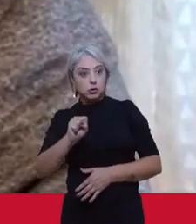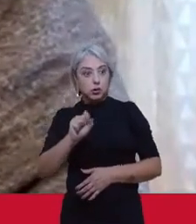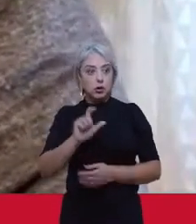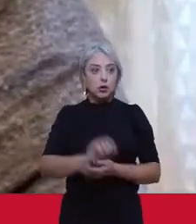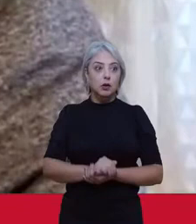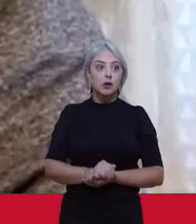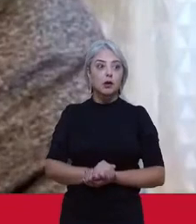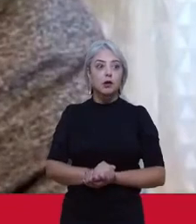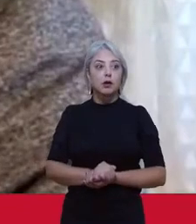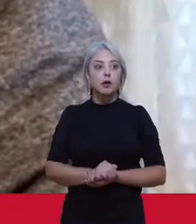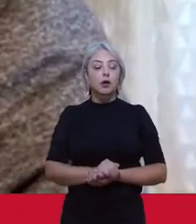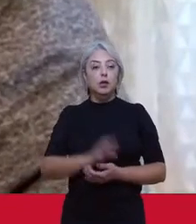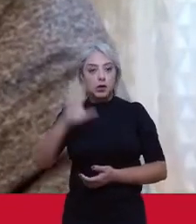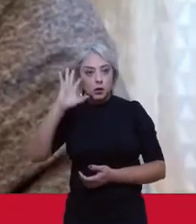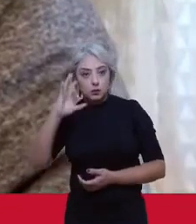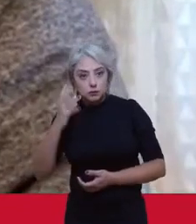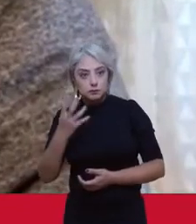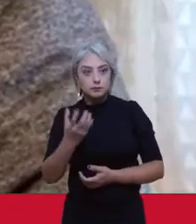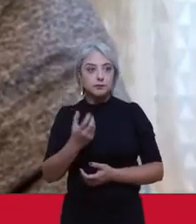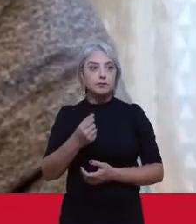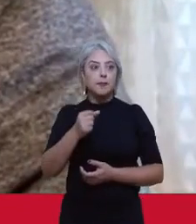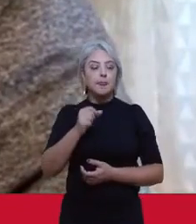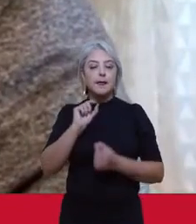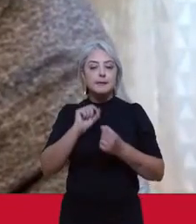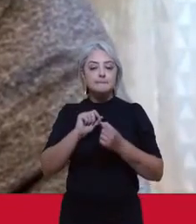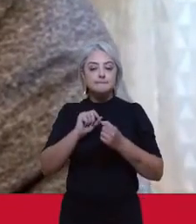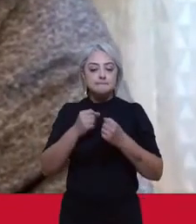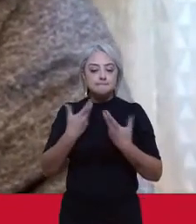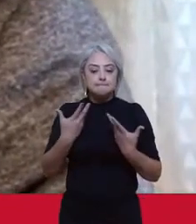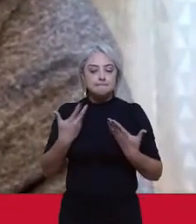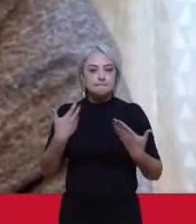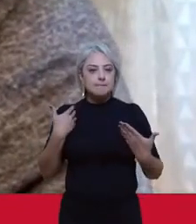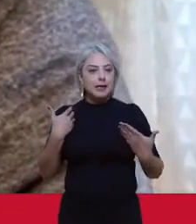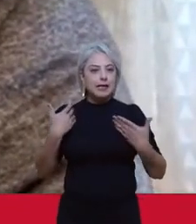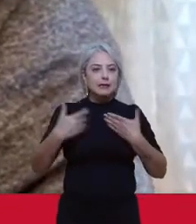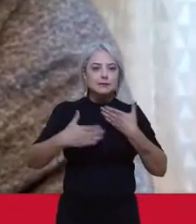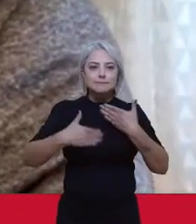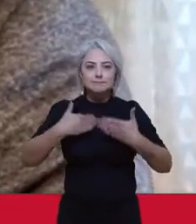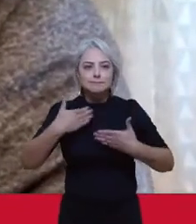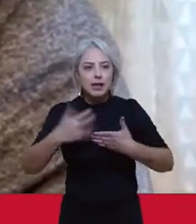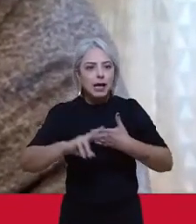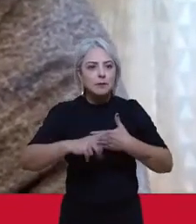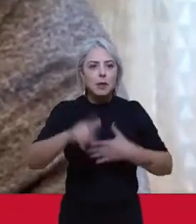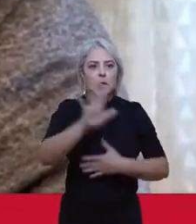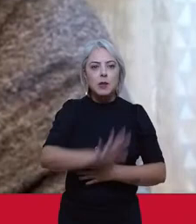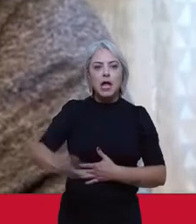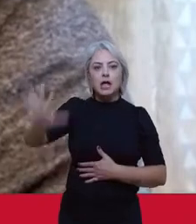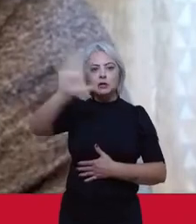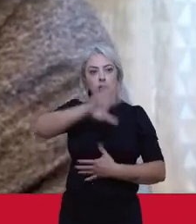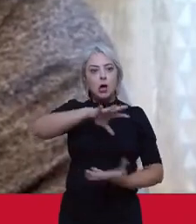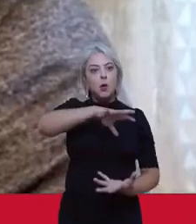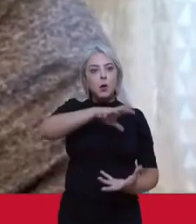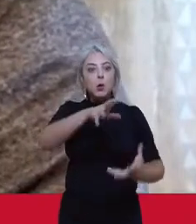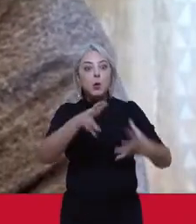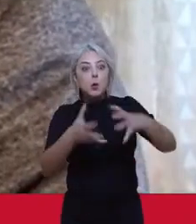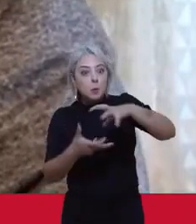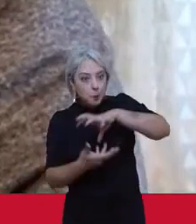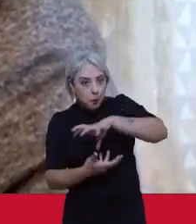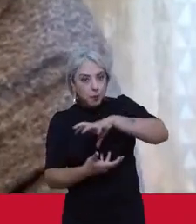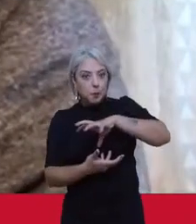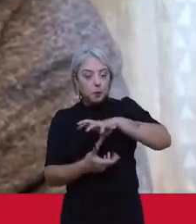verdade, que eu tomei essa decisão. Ela gerou uma repercussão nacional e internacional,